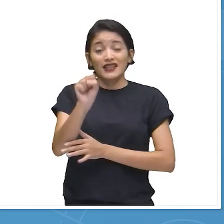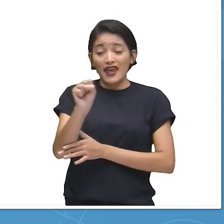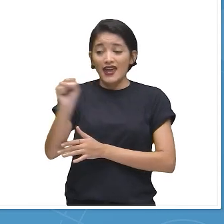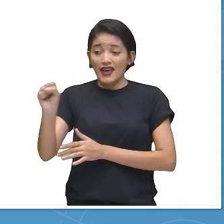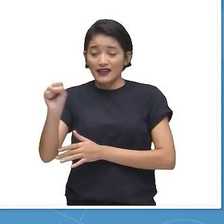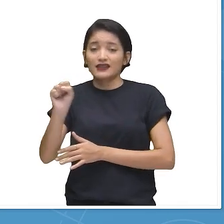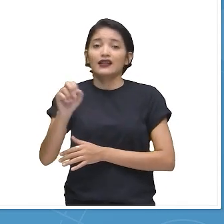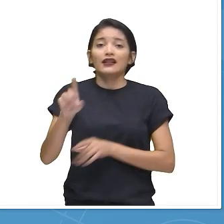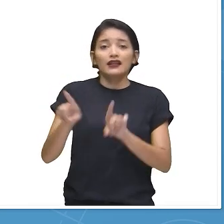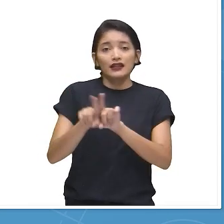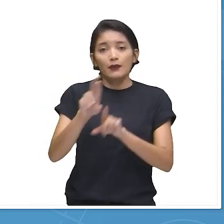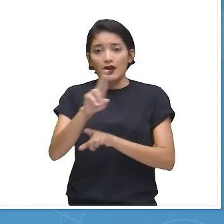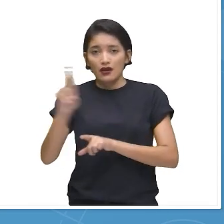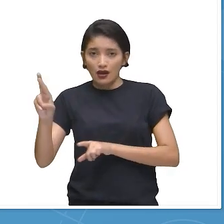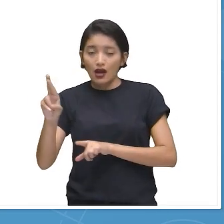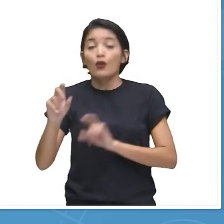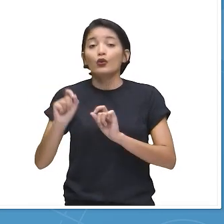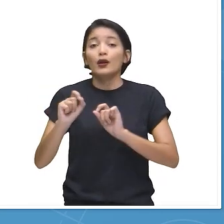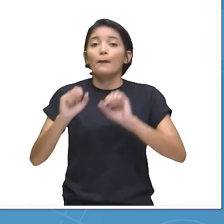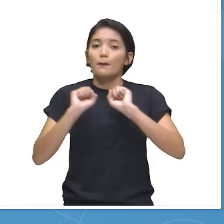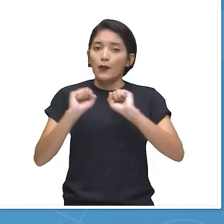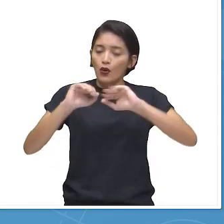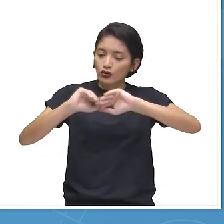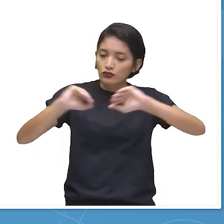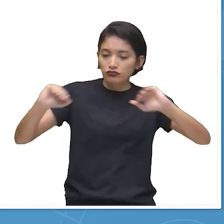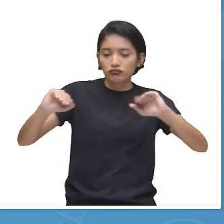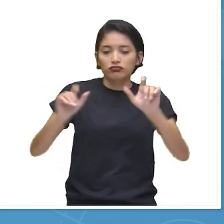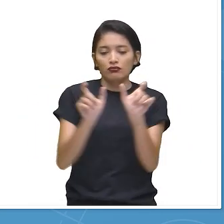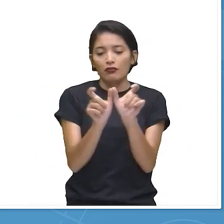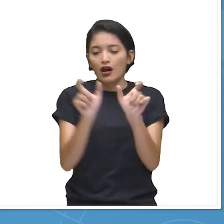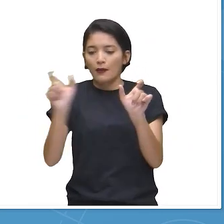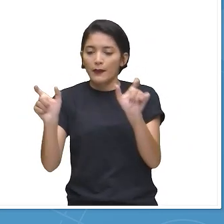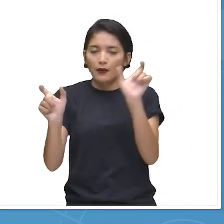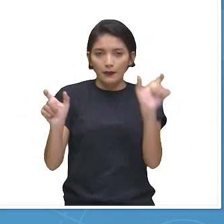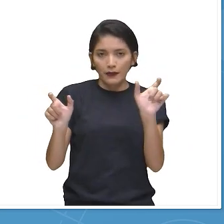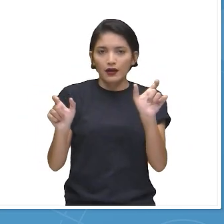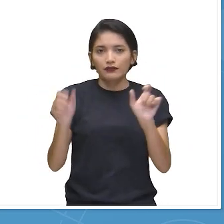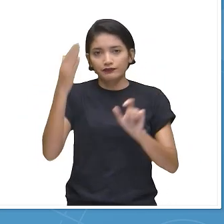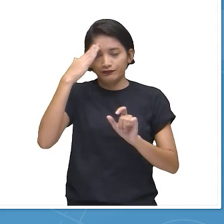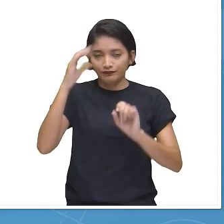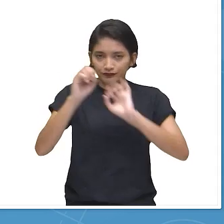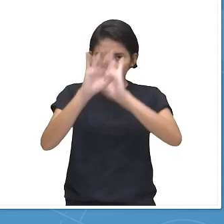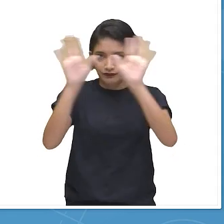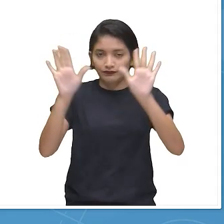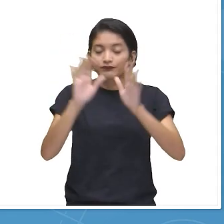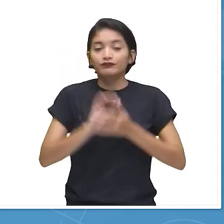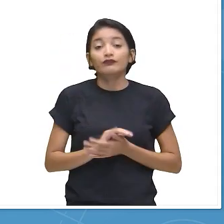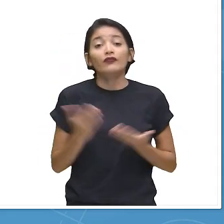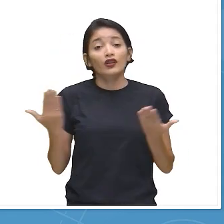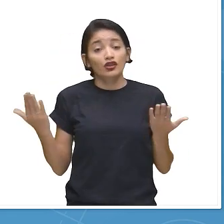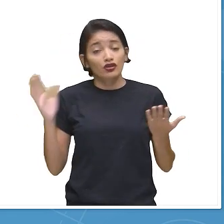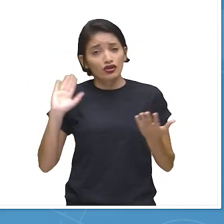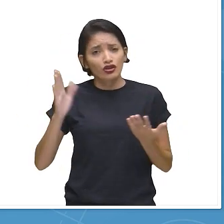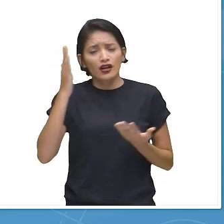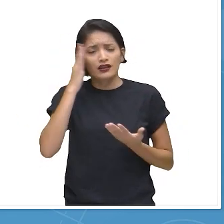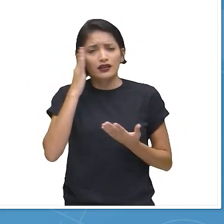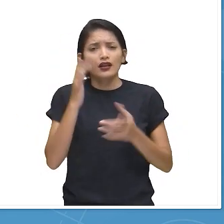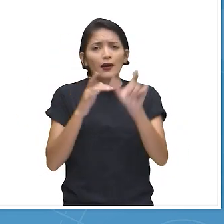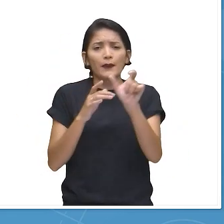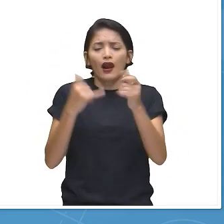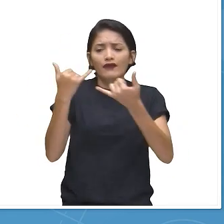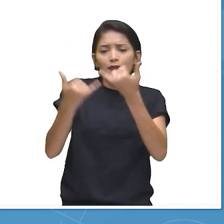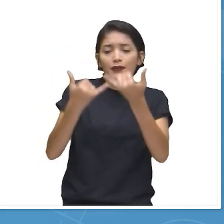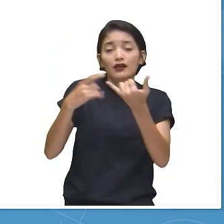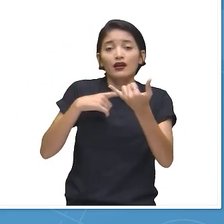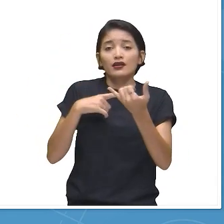são dígrafos, eles são separáveis. Então, é importante você entender isso. Aqui nós já entendemos que a palavra brinquedo possui